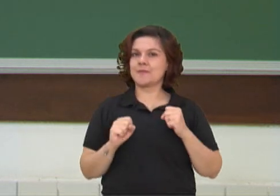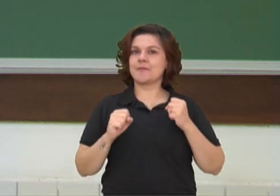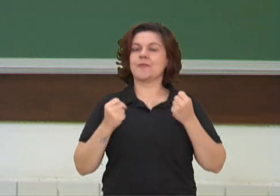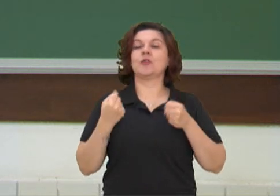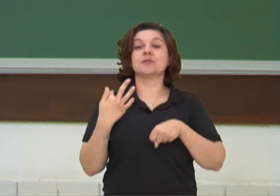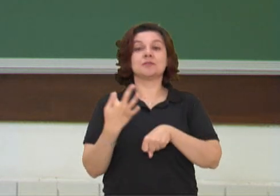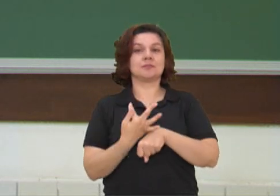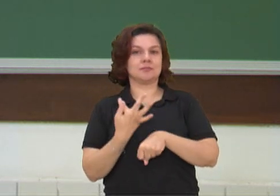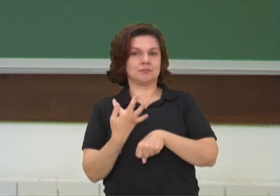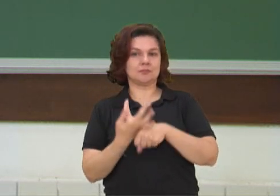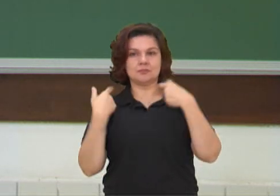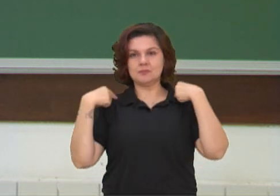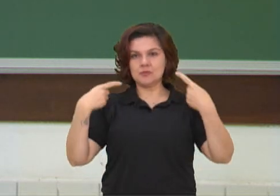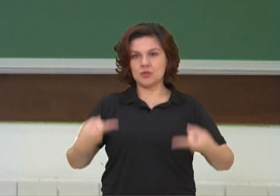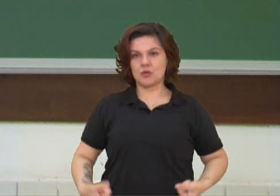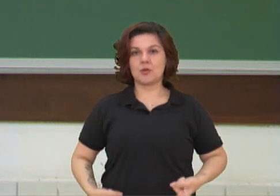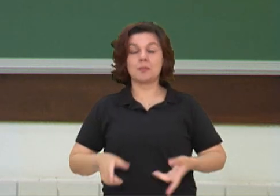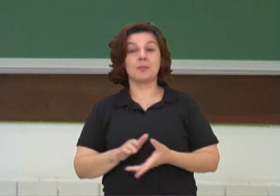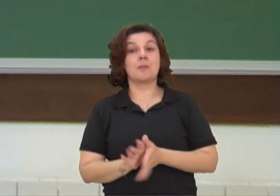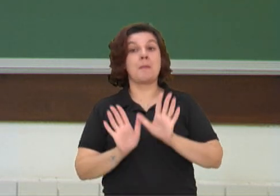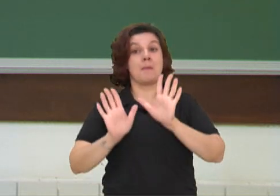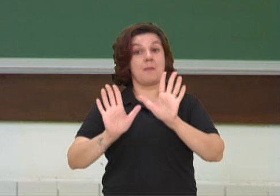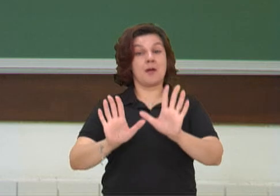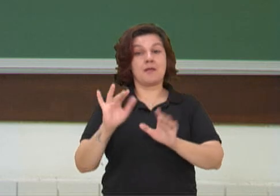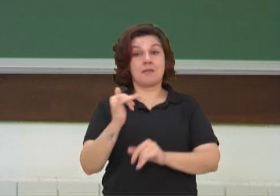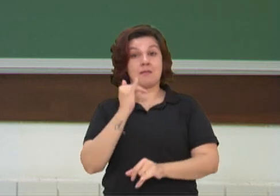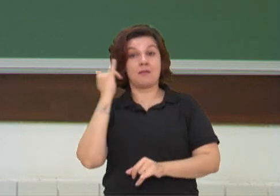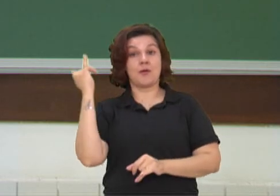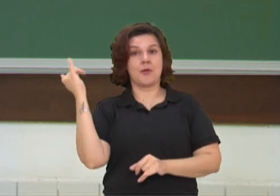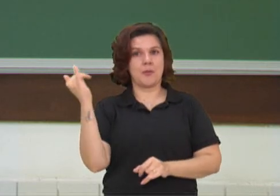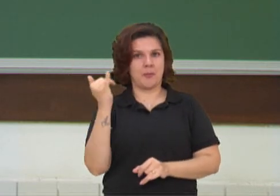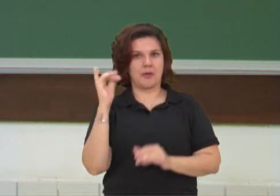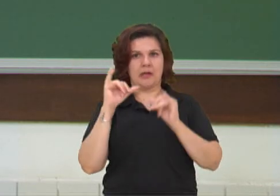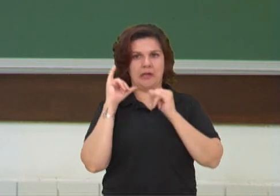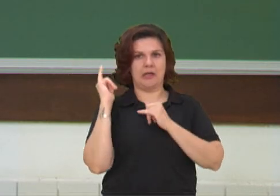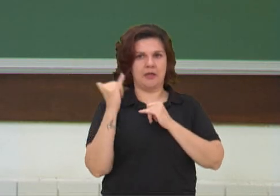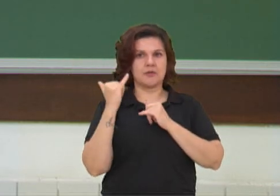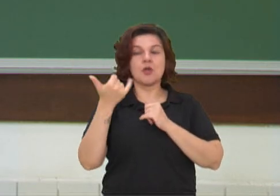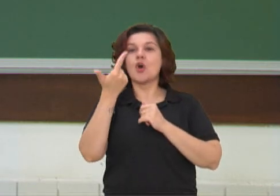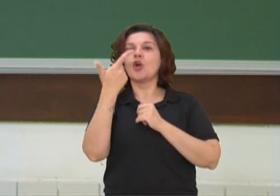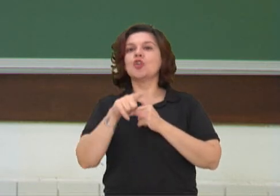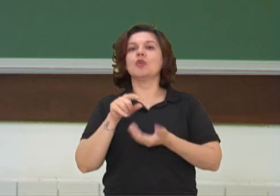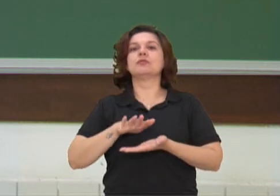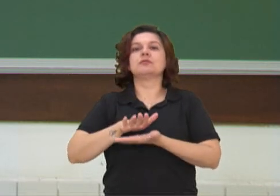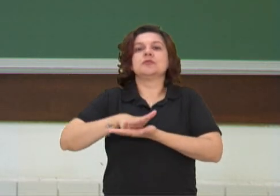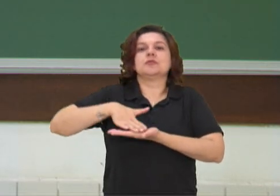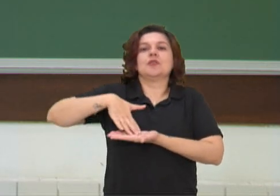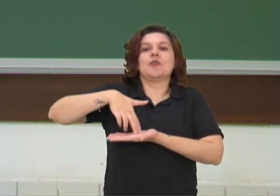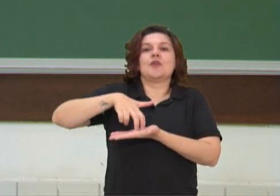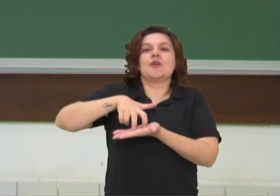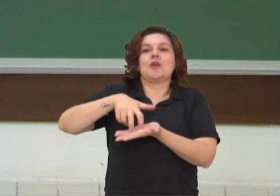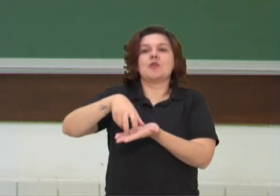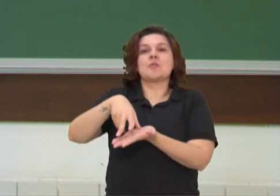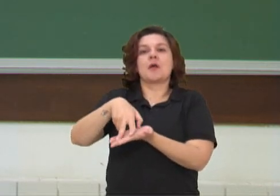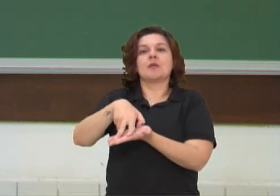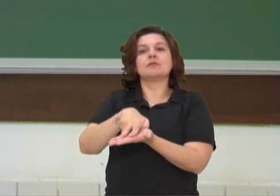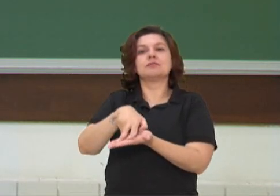ali de resistência. Só que é importante mencionar que se você for ali e fizer apenas uma repetição, uma única flexão no